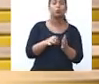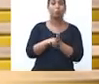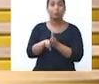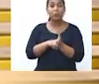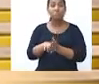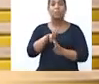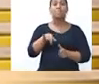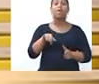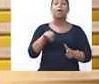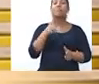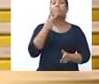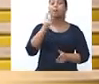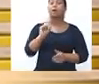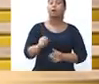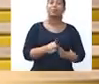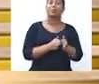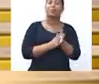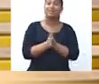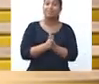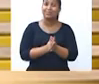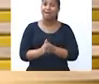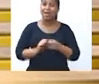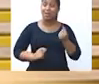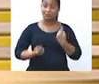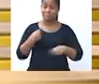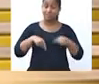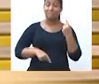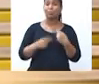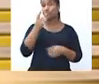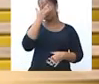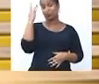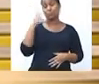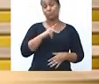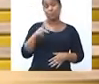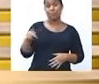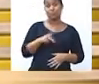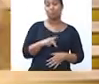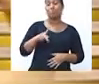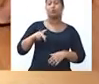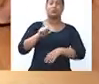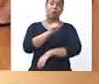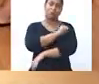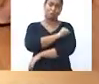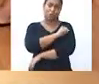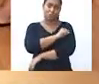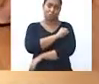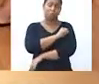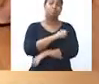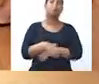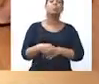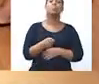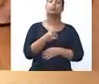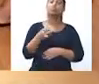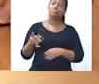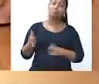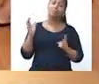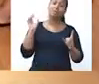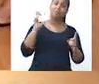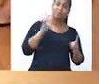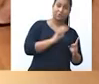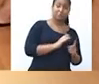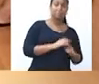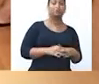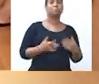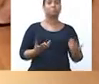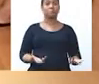pesquisas que vão falar a respeito da expectativa dos professores em relação aos alunos. e o quanto isso influencia. Uhum. Veja